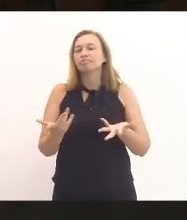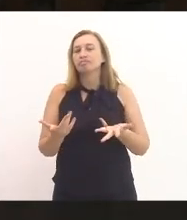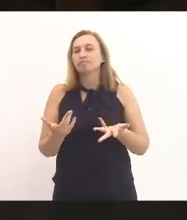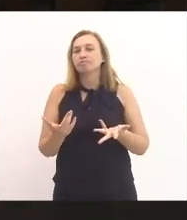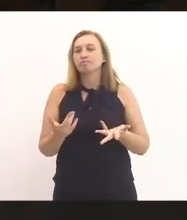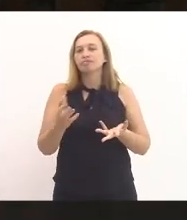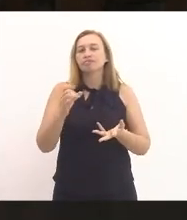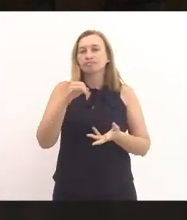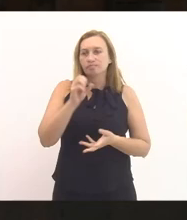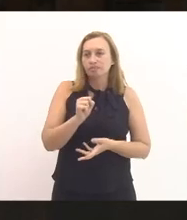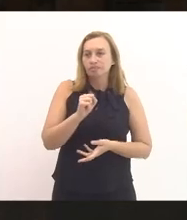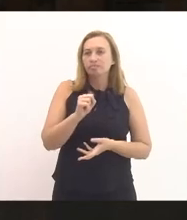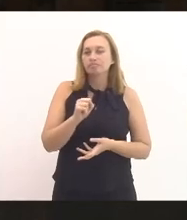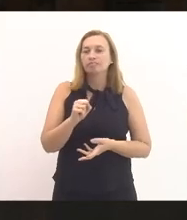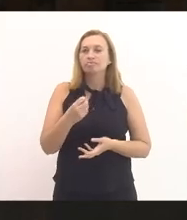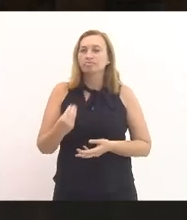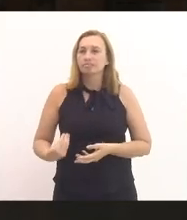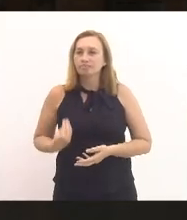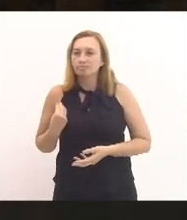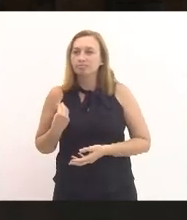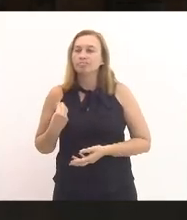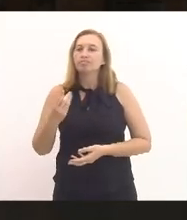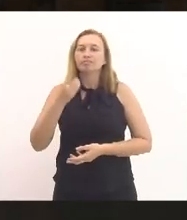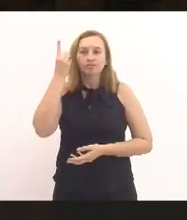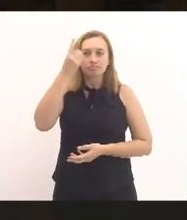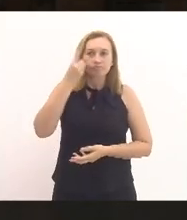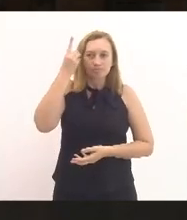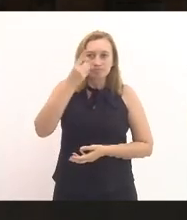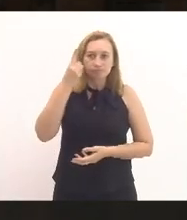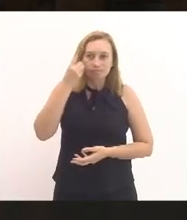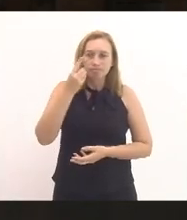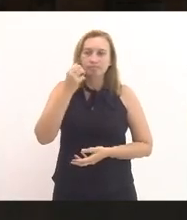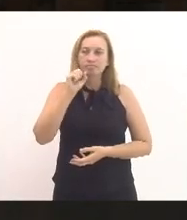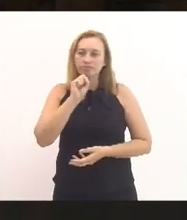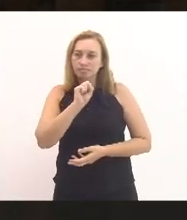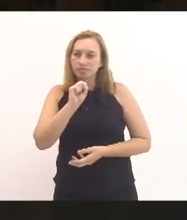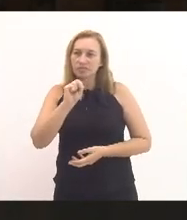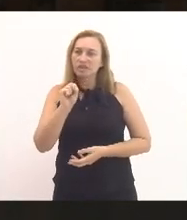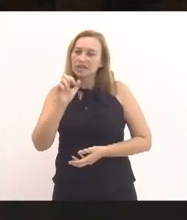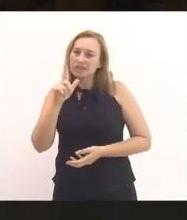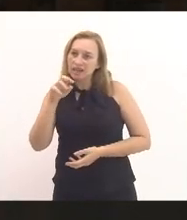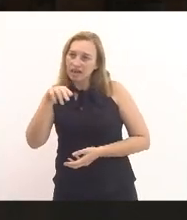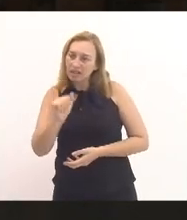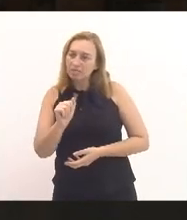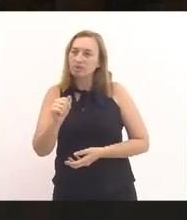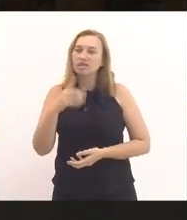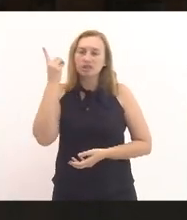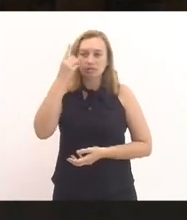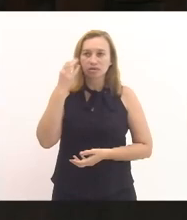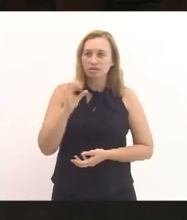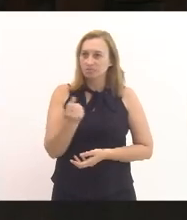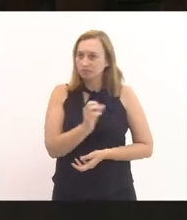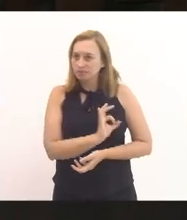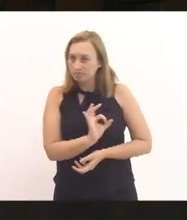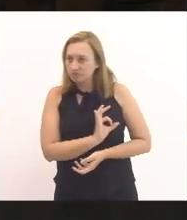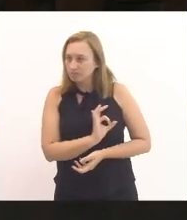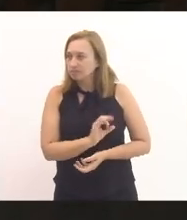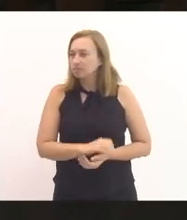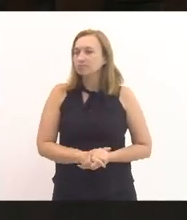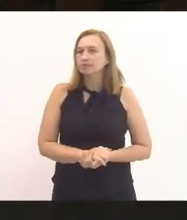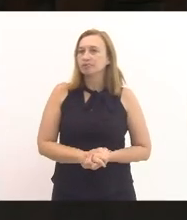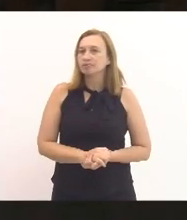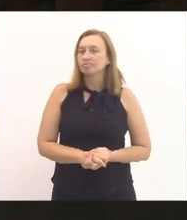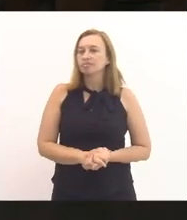Carlos Augusto a presença do deputado Coronel Salema a presença da deputada delegada